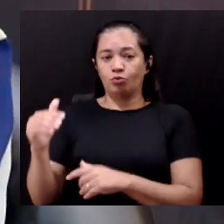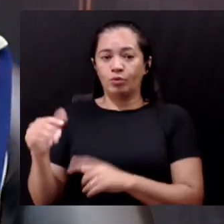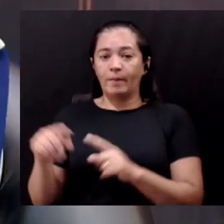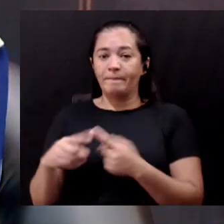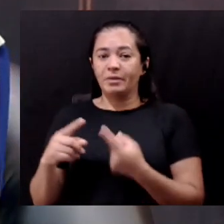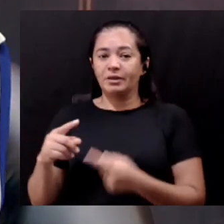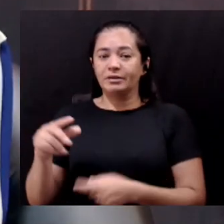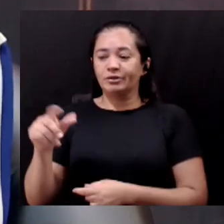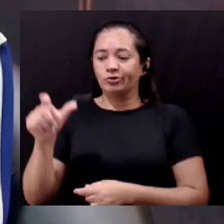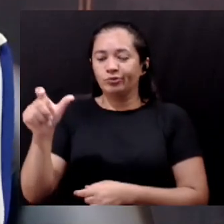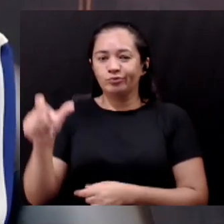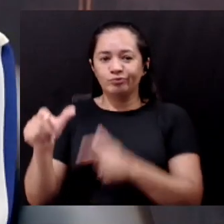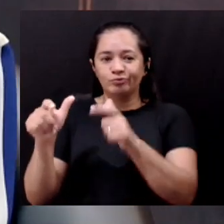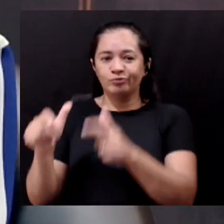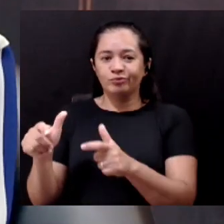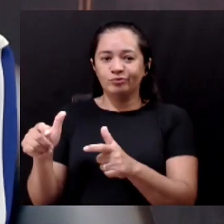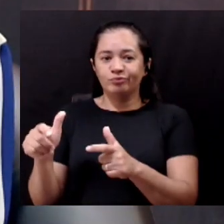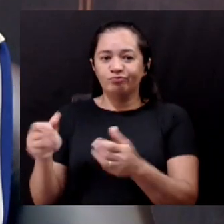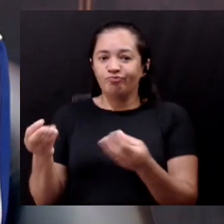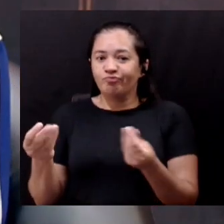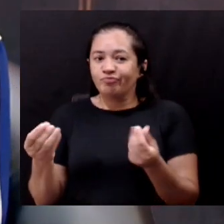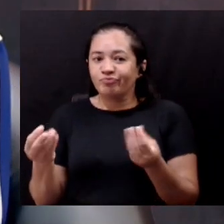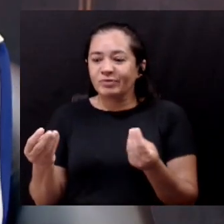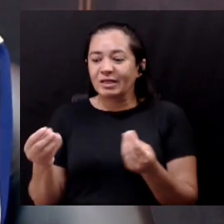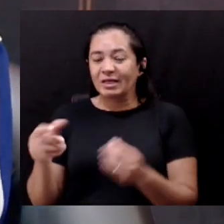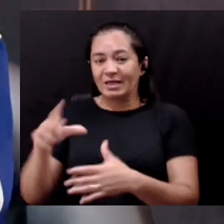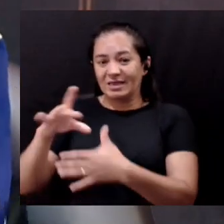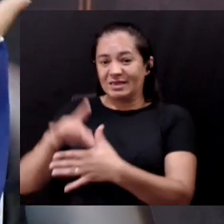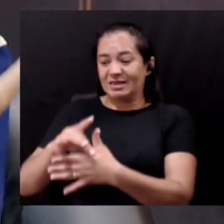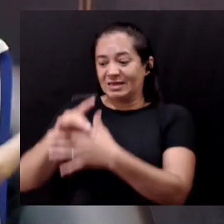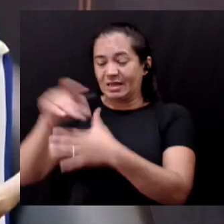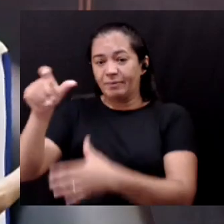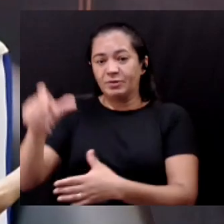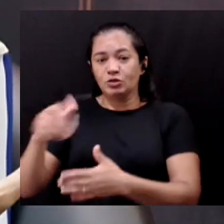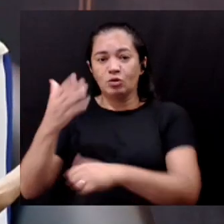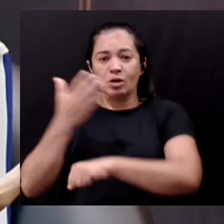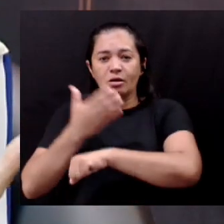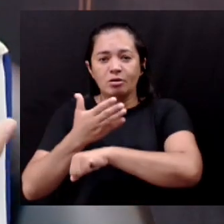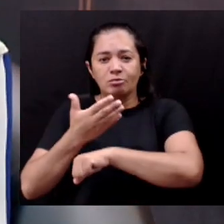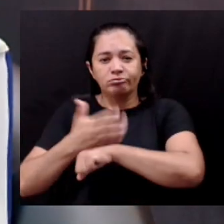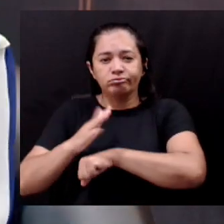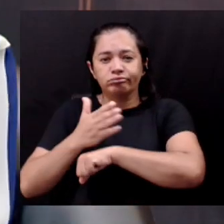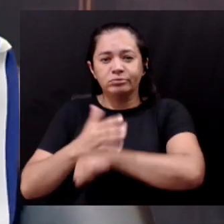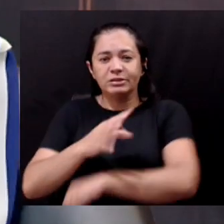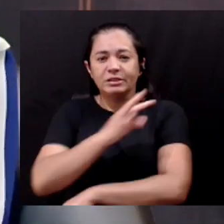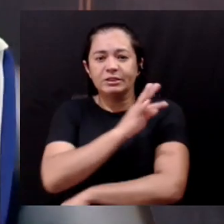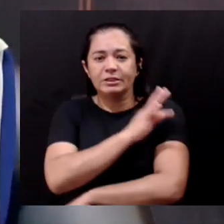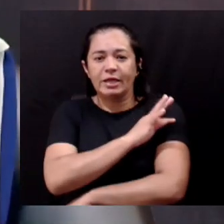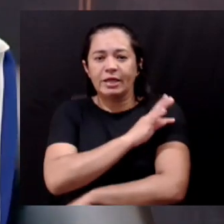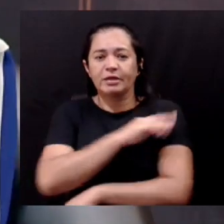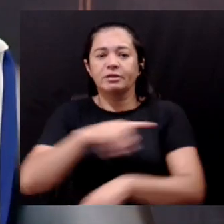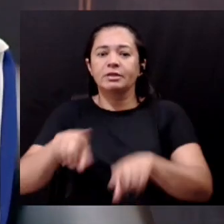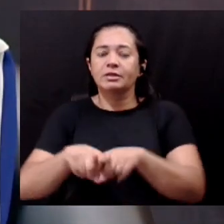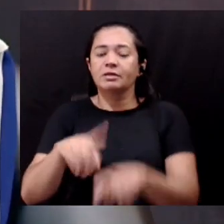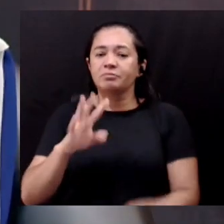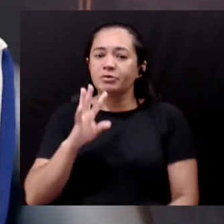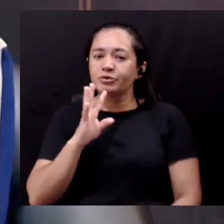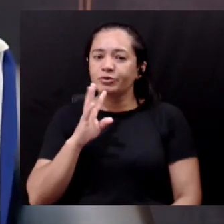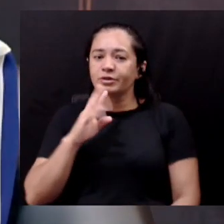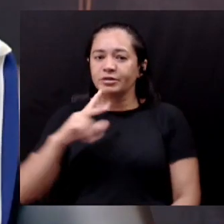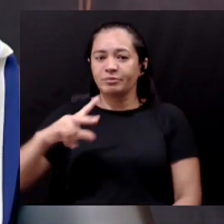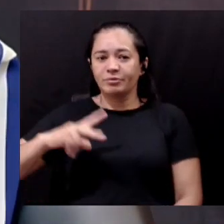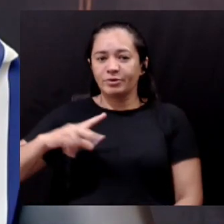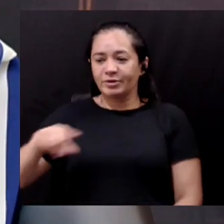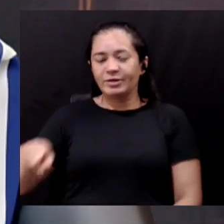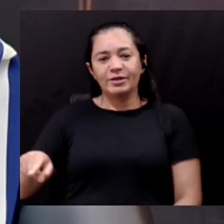é perene. Um líder que se capacita tanto tecnicamente quanto no autoconhecimento, ele não é um líder que deveria